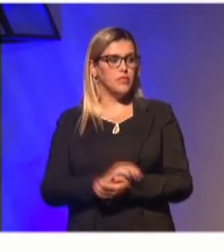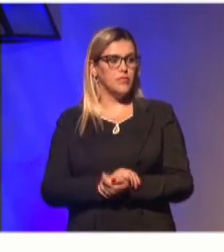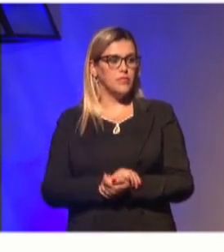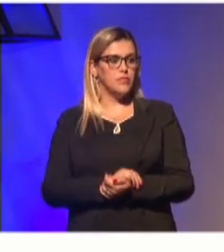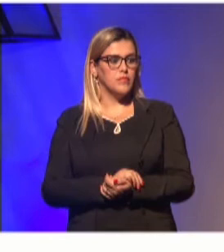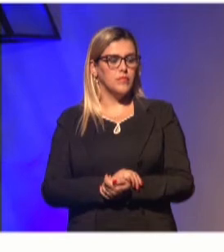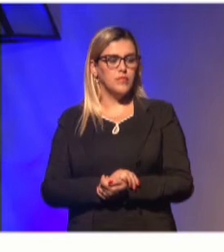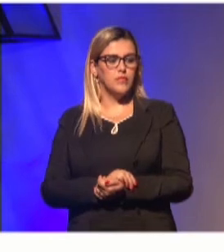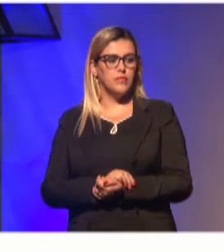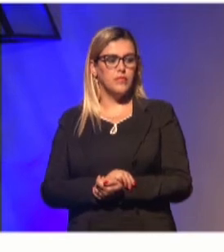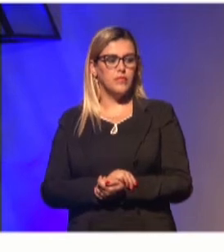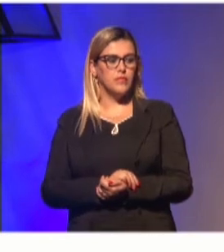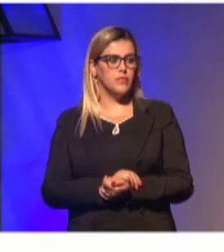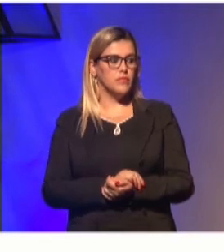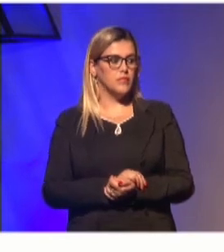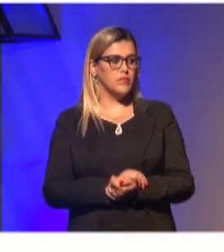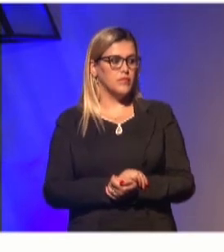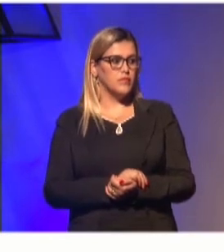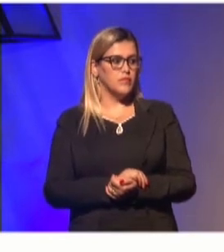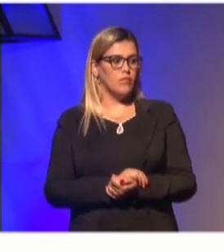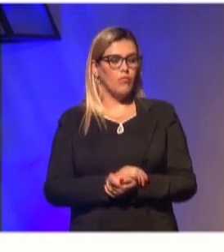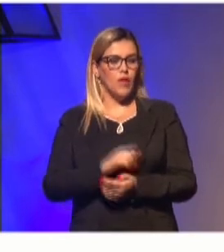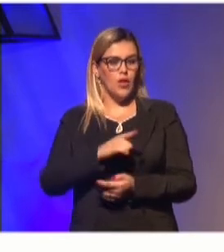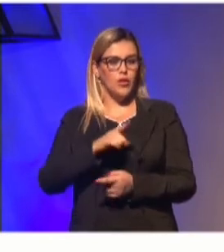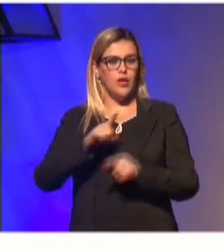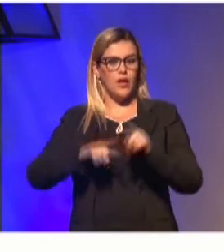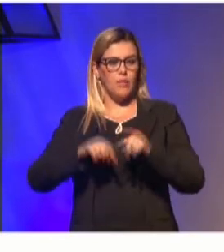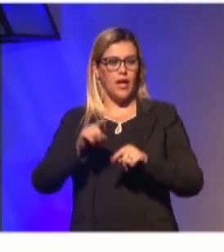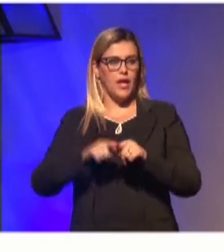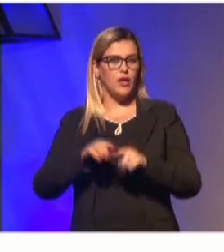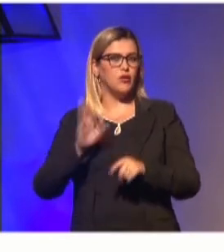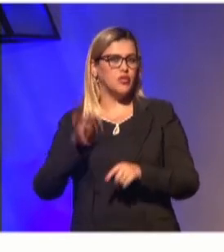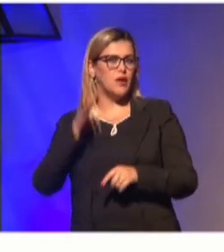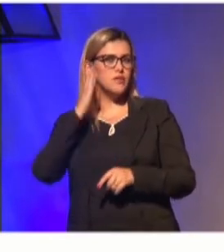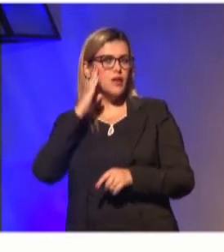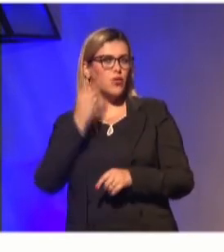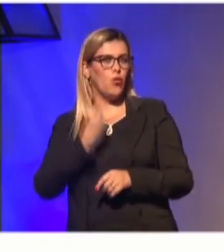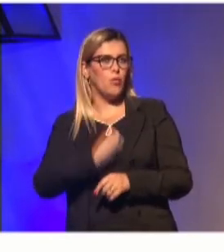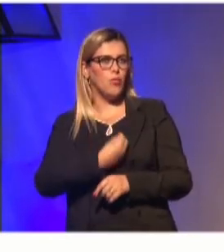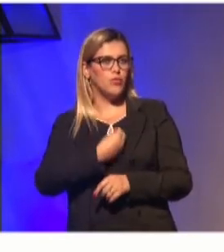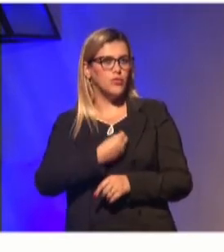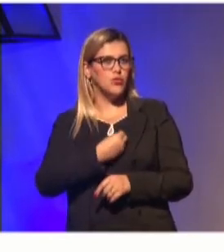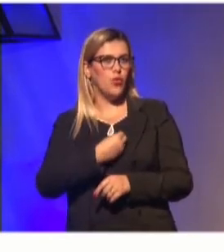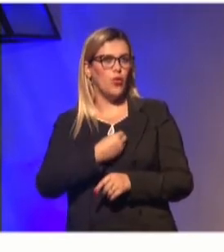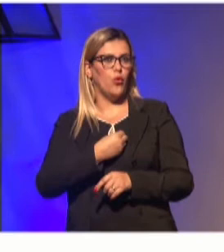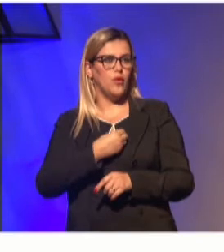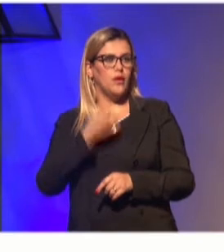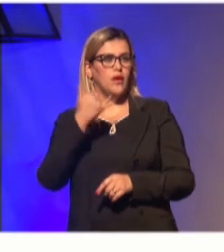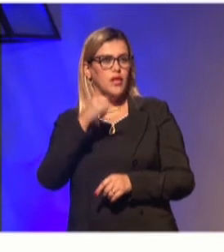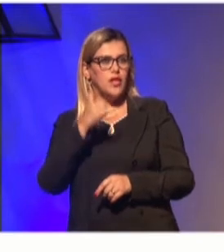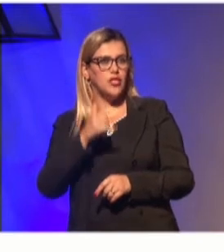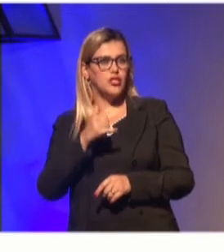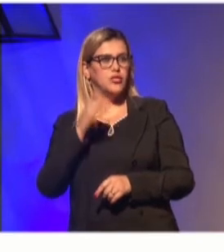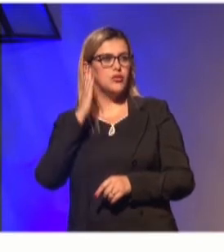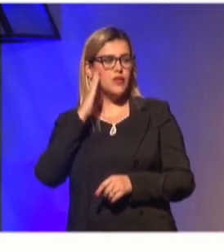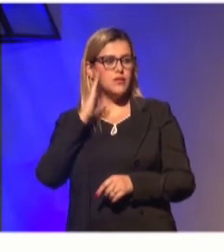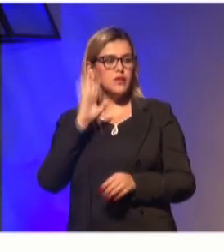Bom, eu tenho um aparelho, eu sei como ele funciona, eu sei a potência, eu sei o quanto de energia ele